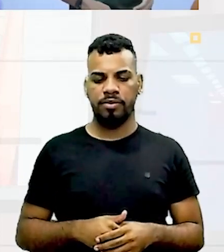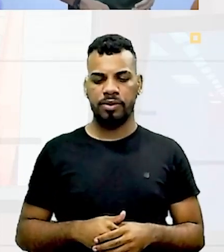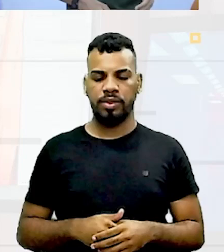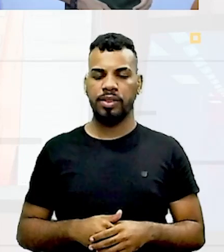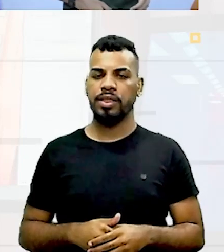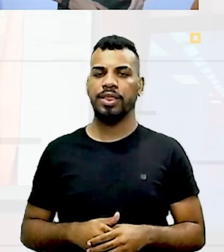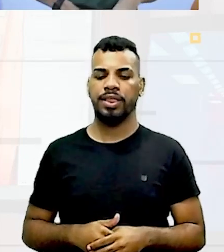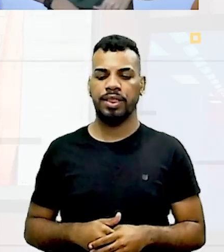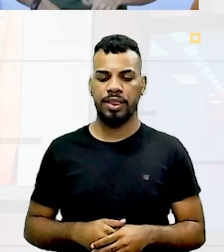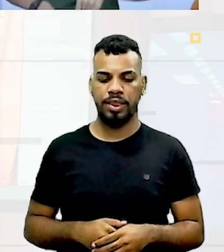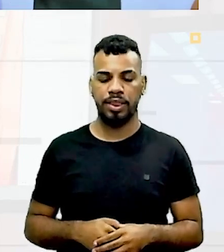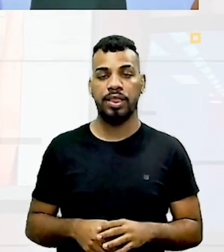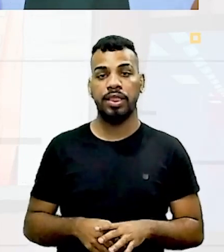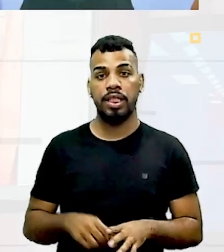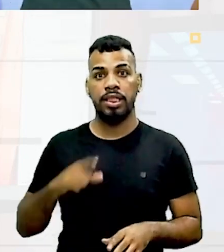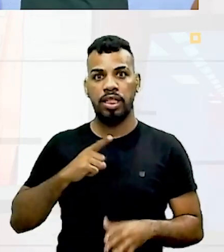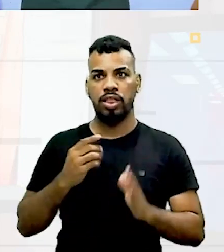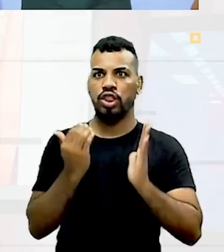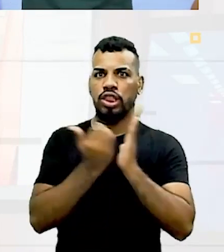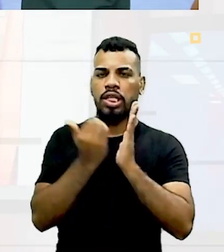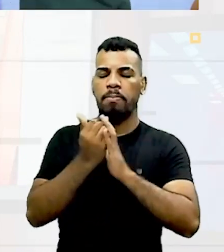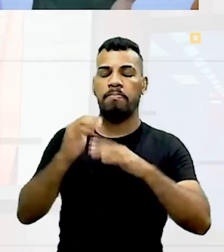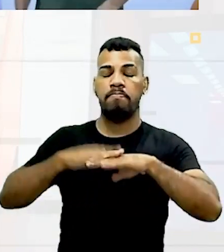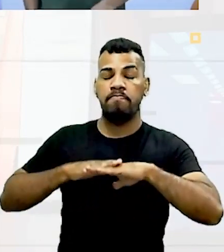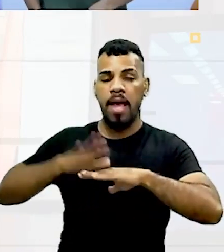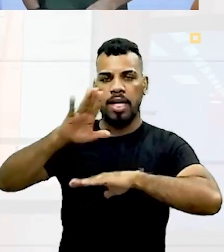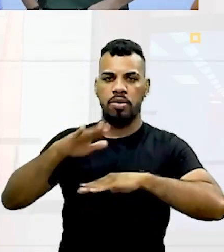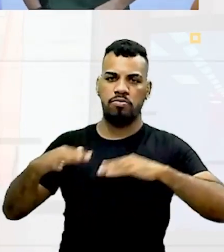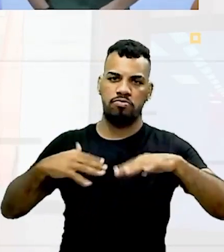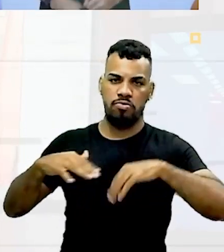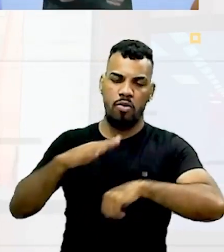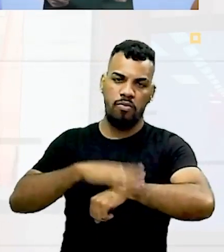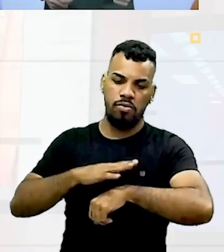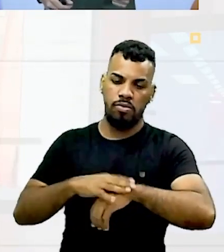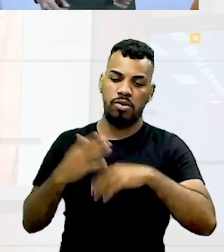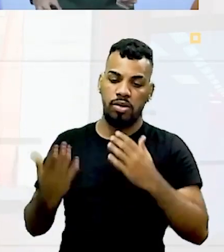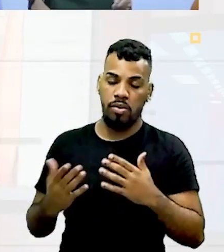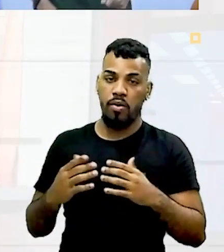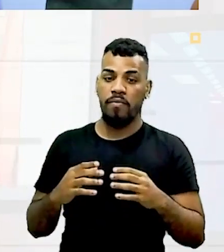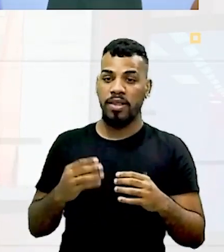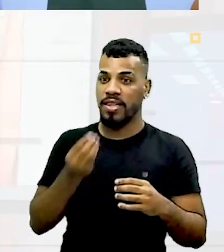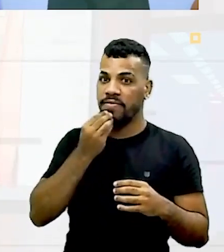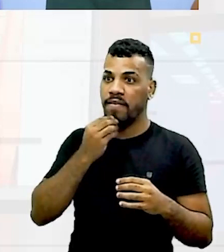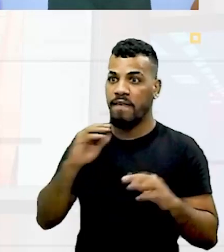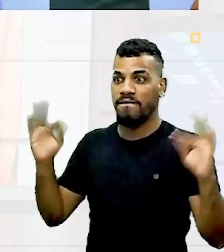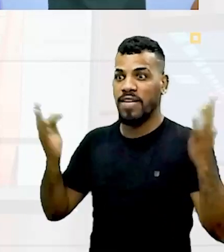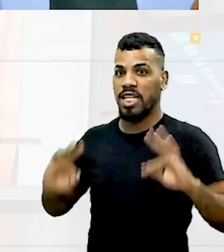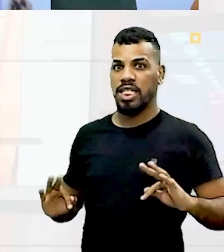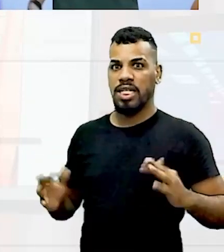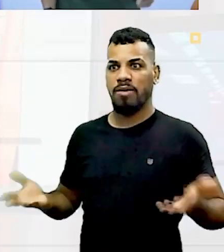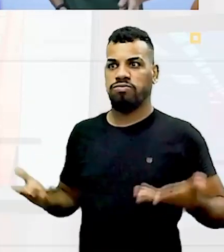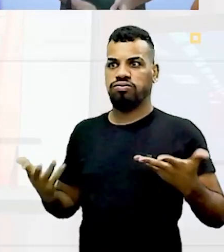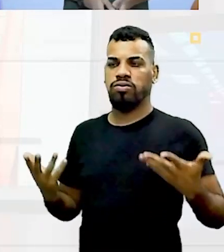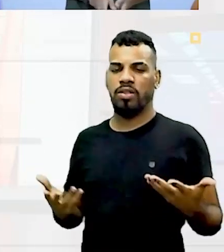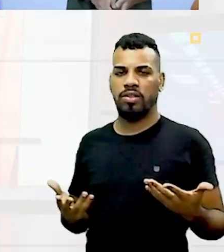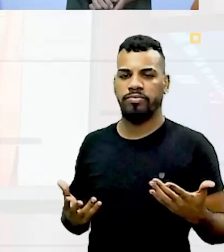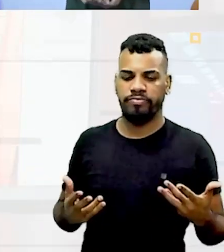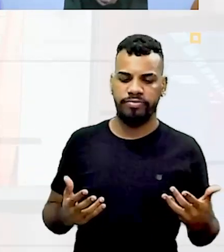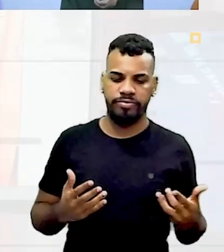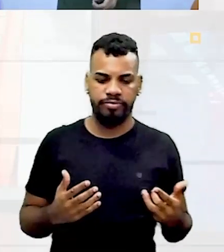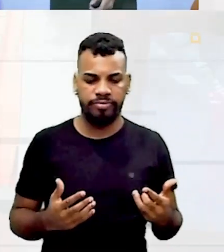na questão de exagerar demais o movimento. Ou seja, o personagem era para estar feliz, mas ele está eufórico de